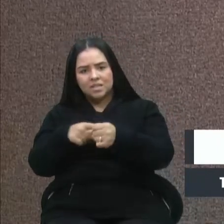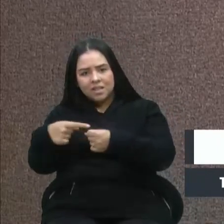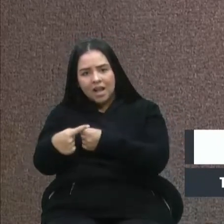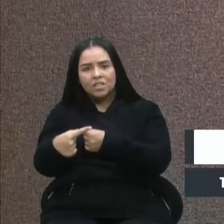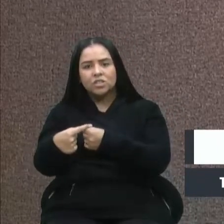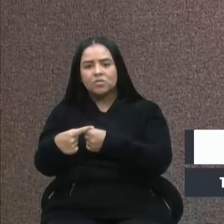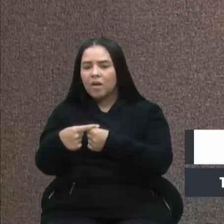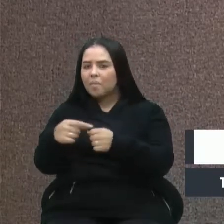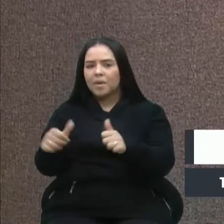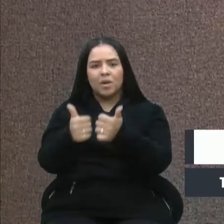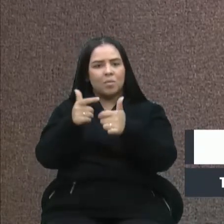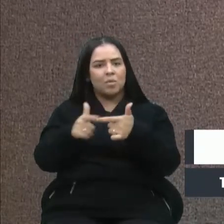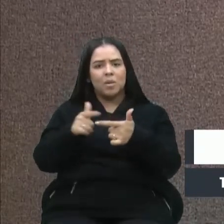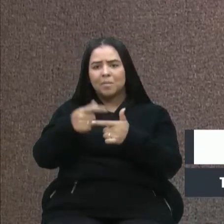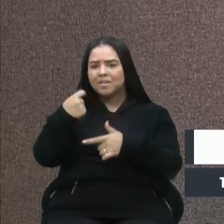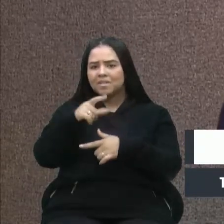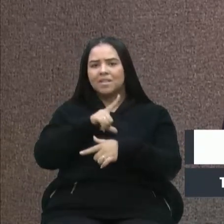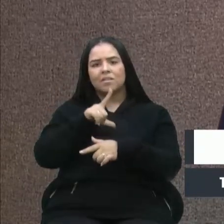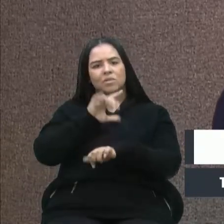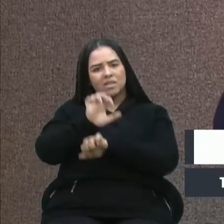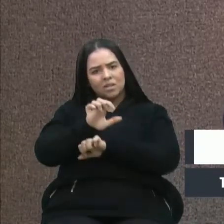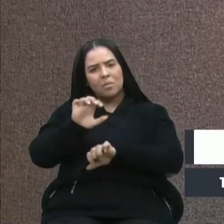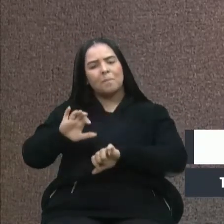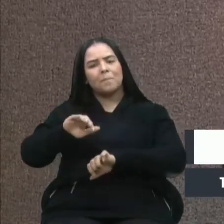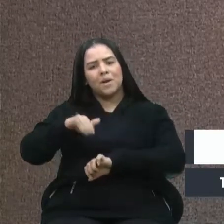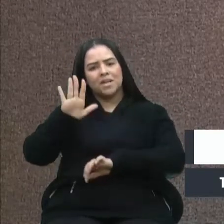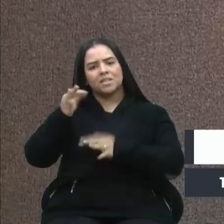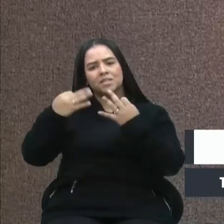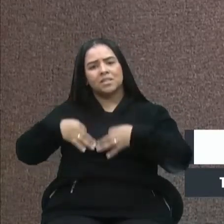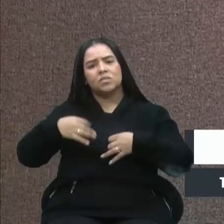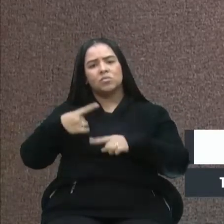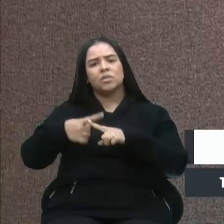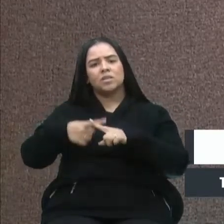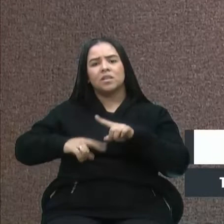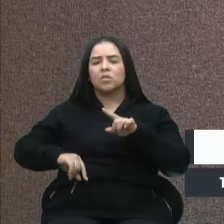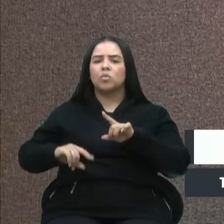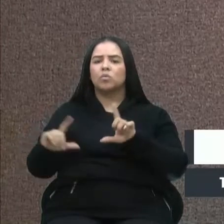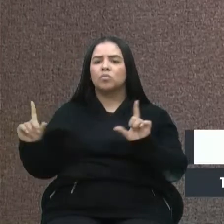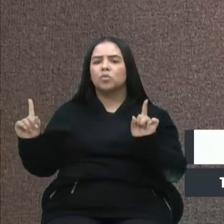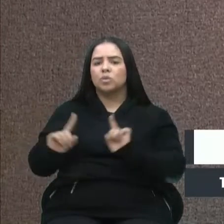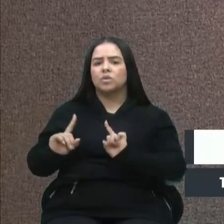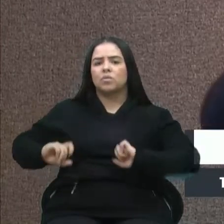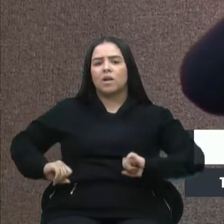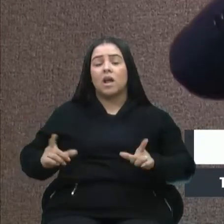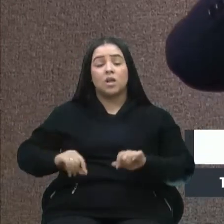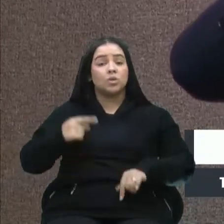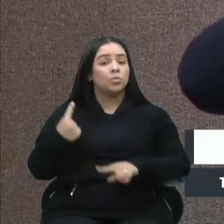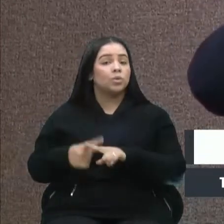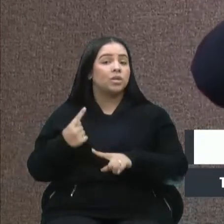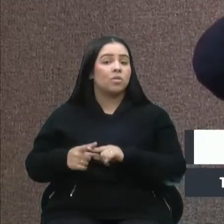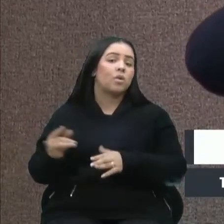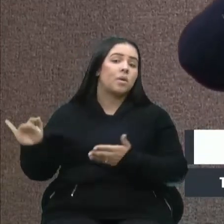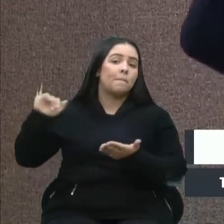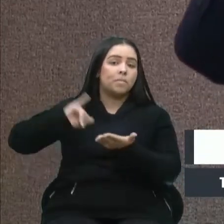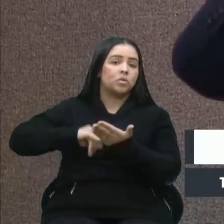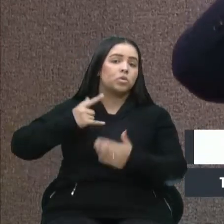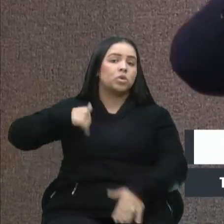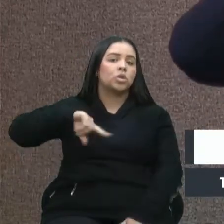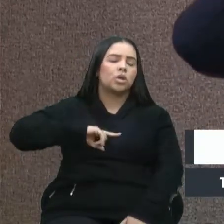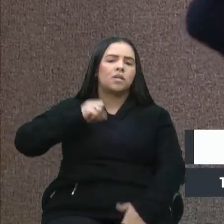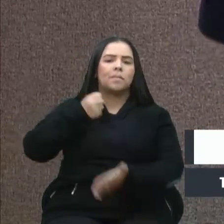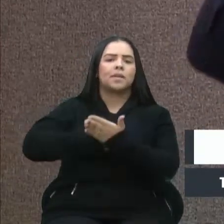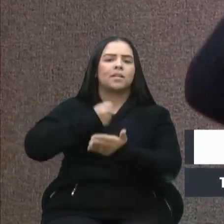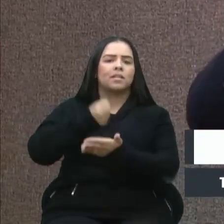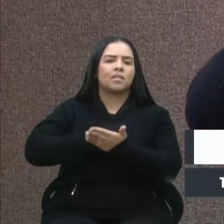estamos no estado mais eficiente que faça as suas tarefas com menos custos porque o imposto é esse que nós estamos brigando